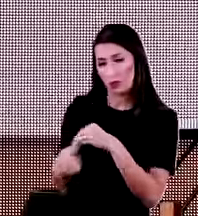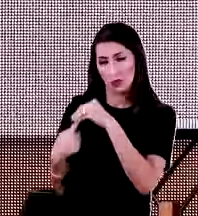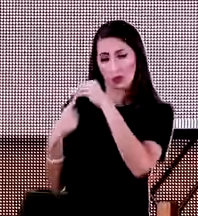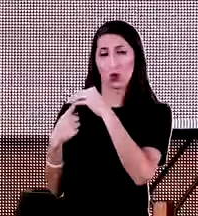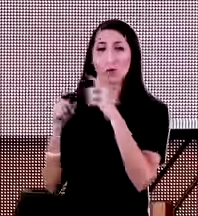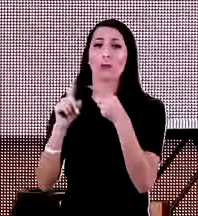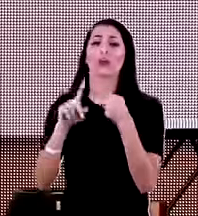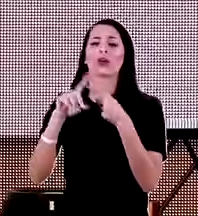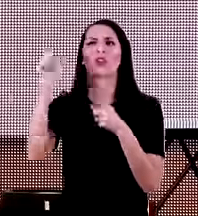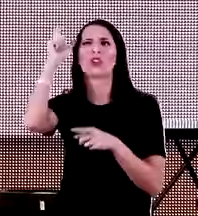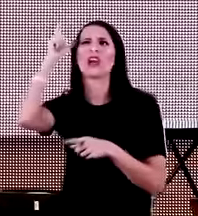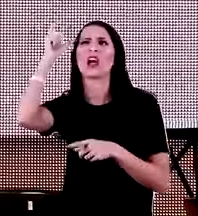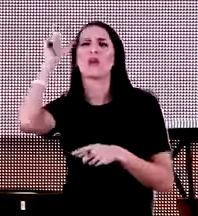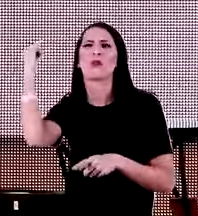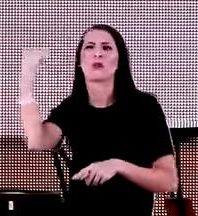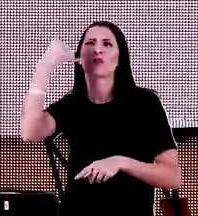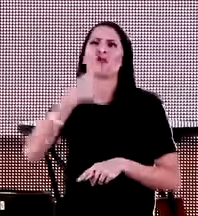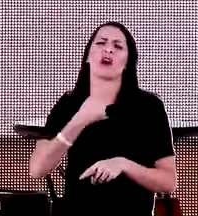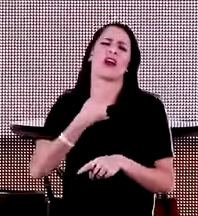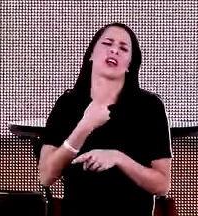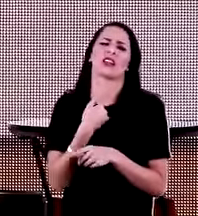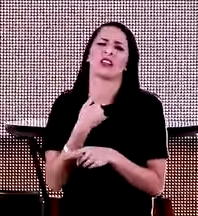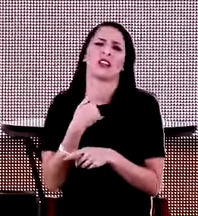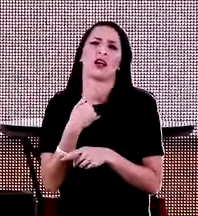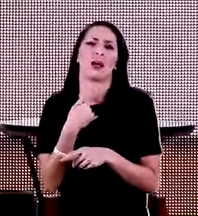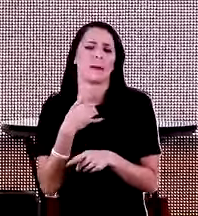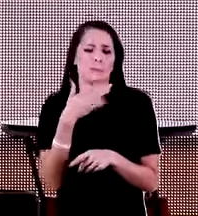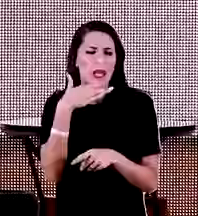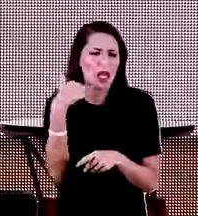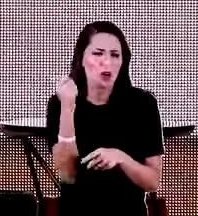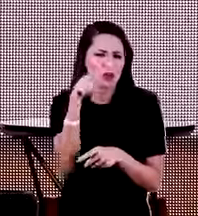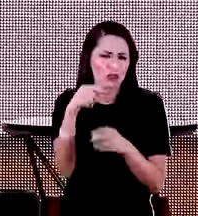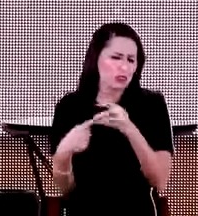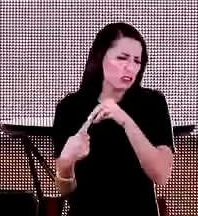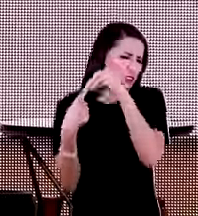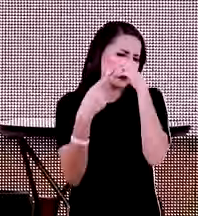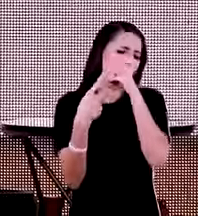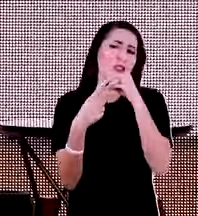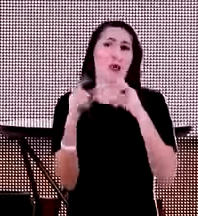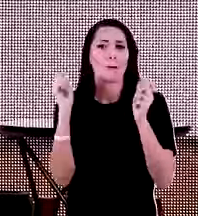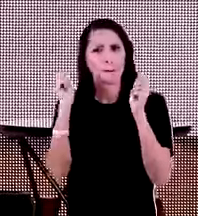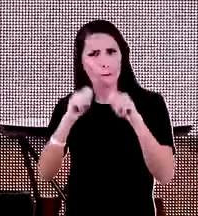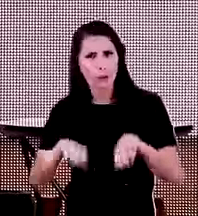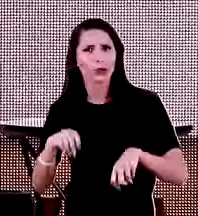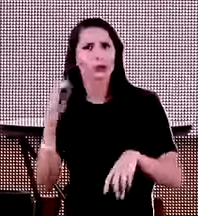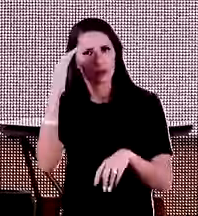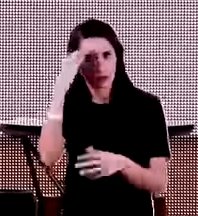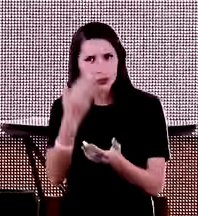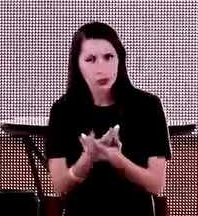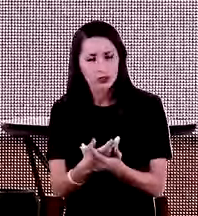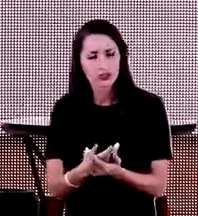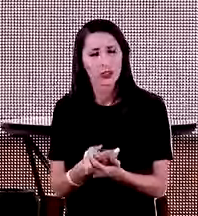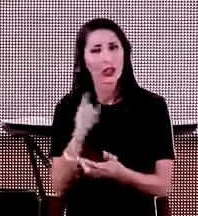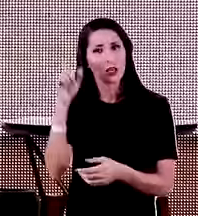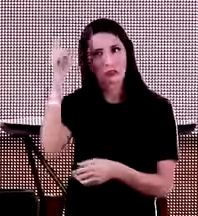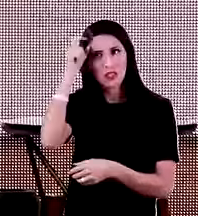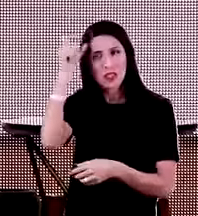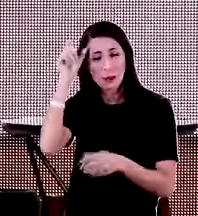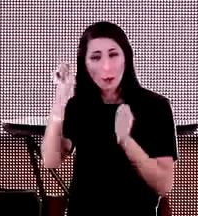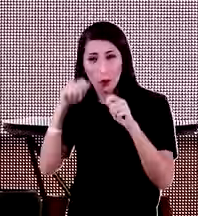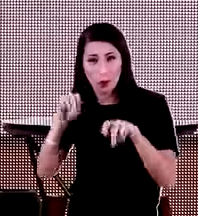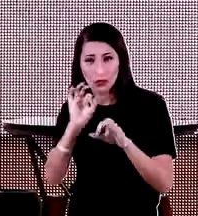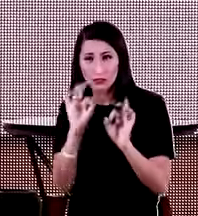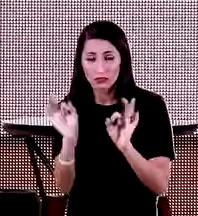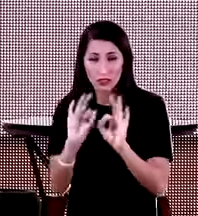nas horas mais difíceis da vida da gente, viu? Pode ter certeza, olha, pode ser que ele não esteja falando com você agora, mas deixa tu passar um perrengue. Ele vai falar, fala ou não